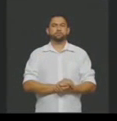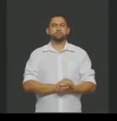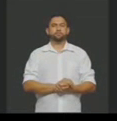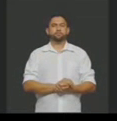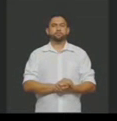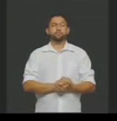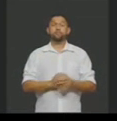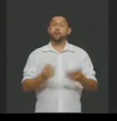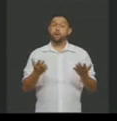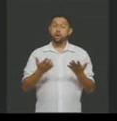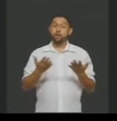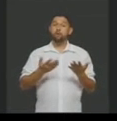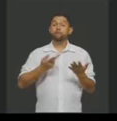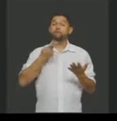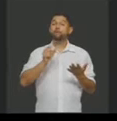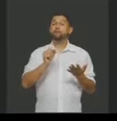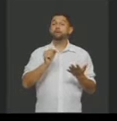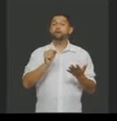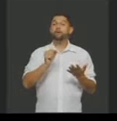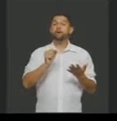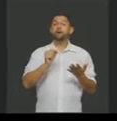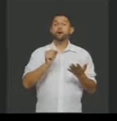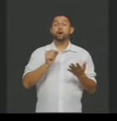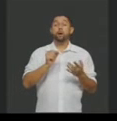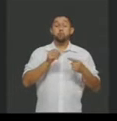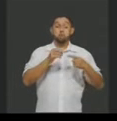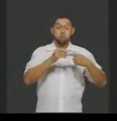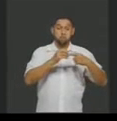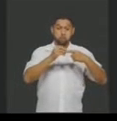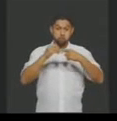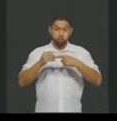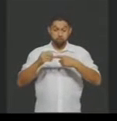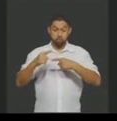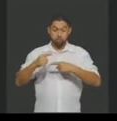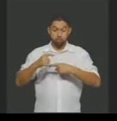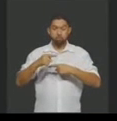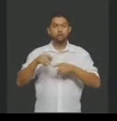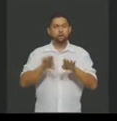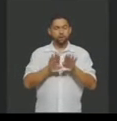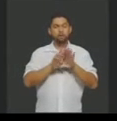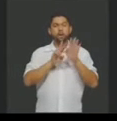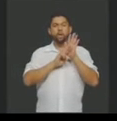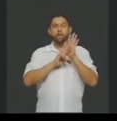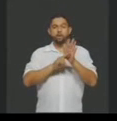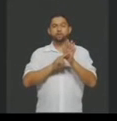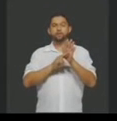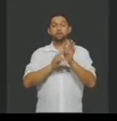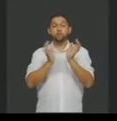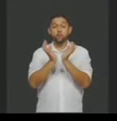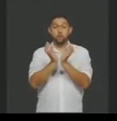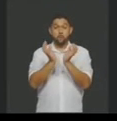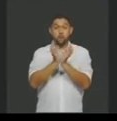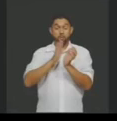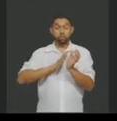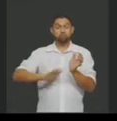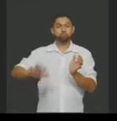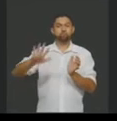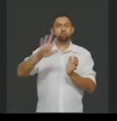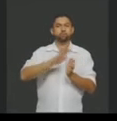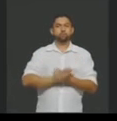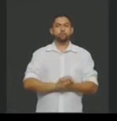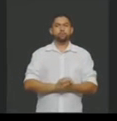Só que agora nós vamos falar de protozoários, que são os outros representantes deste grande reino.